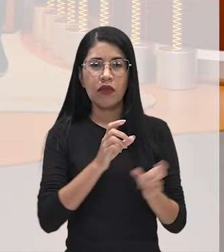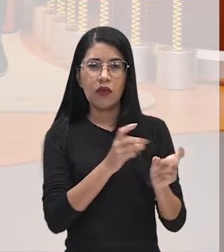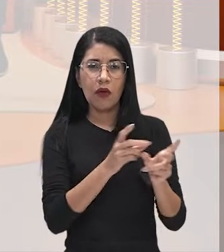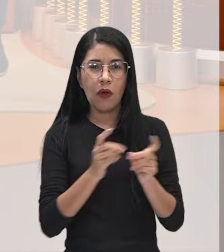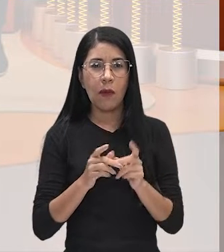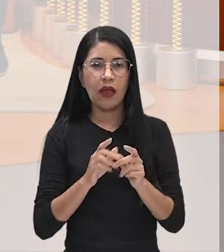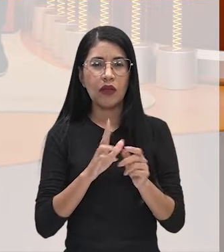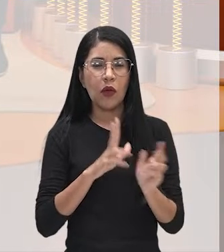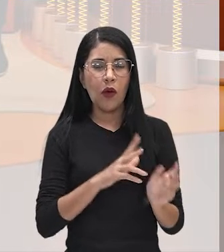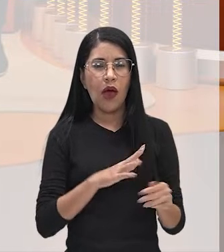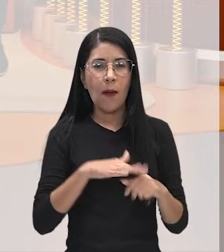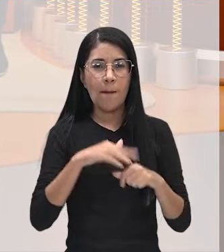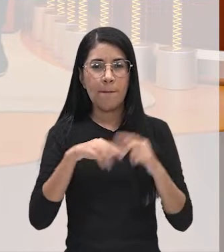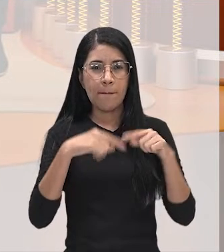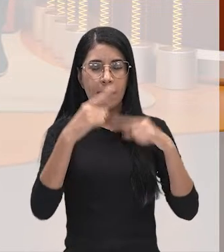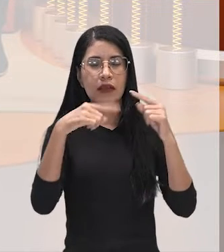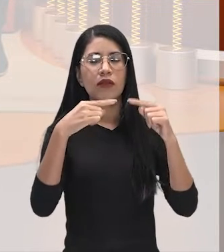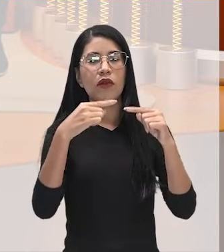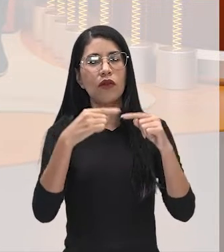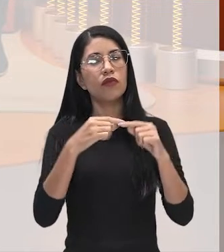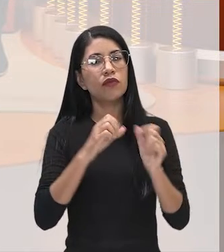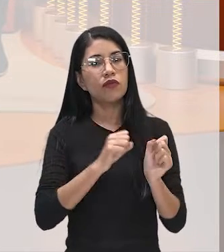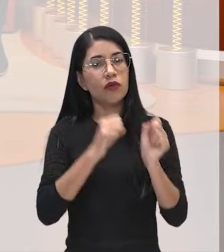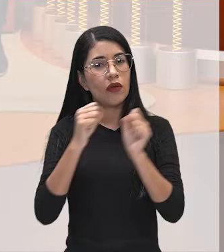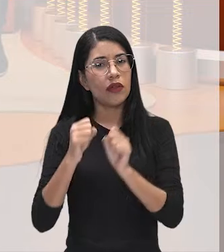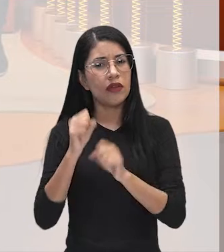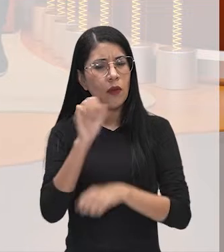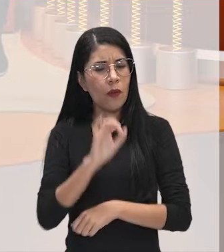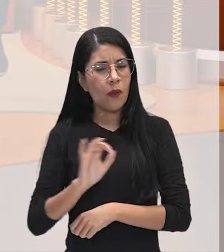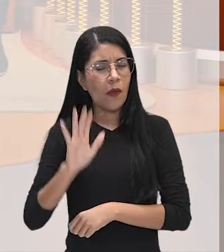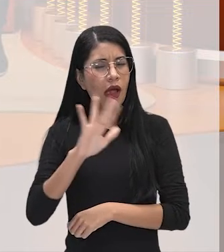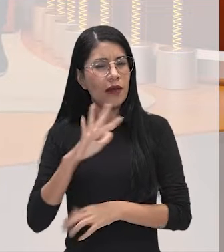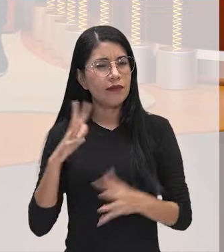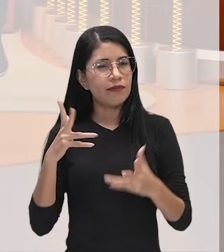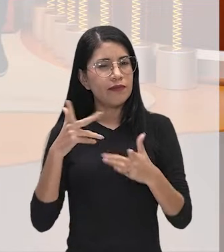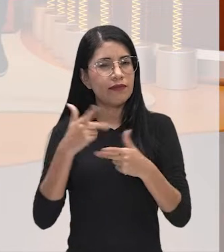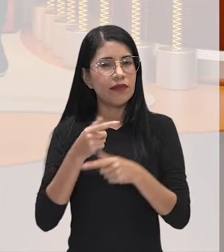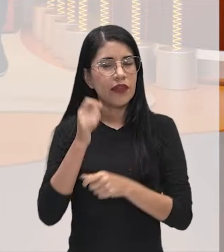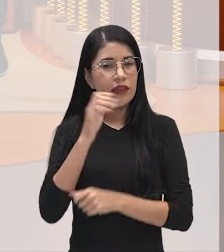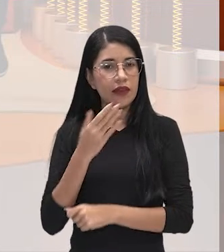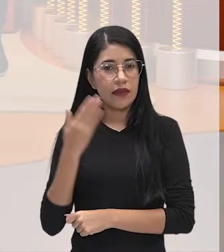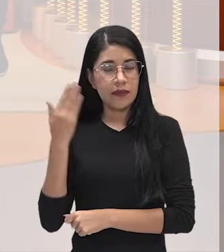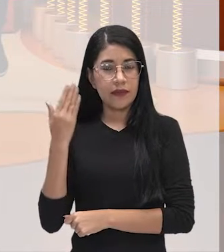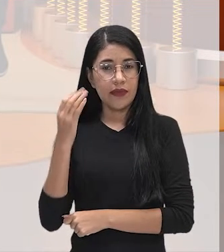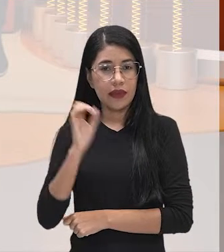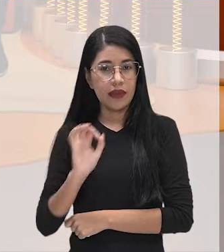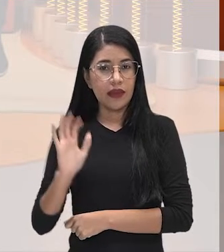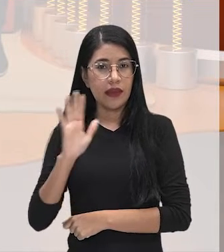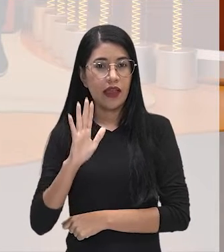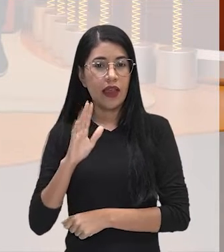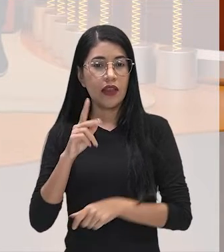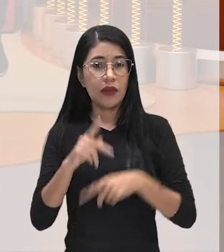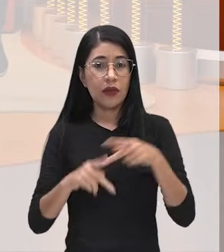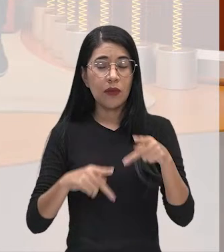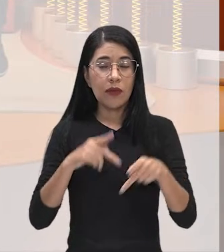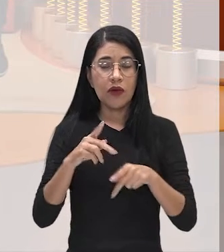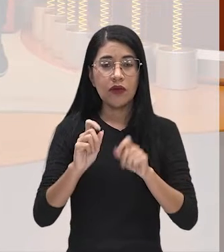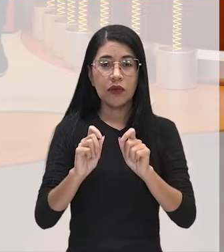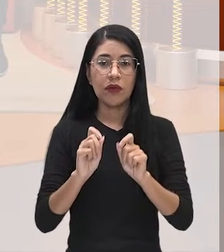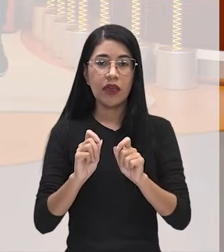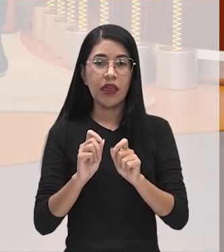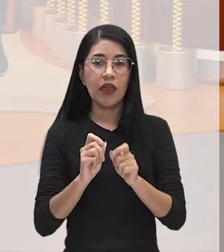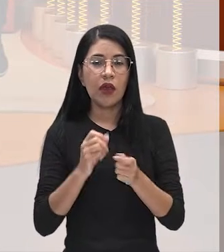teu poder. Olha que coisa mais linda aqui. Essa imagem, então, aqui é dos povos, né, que praticavam